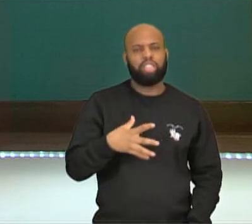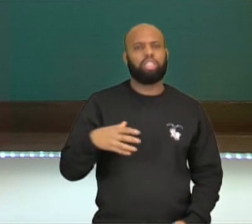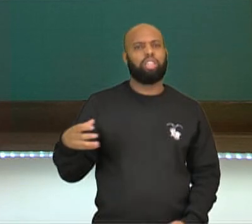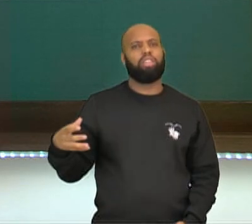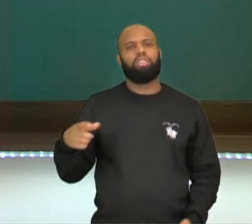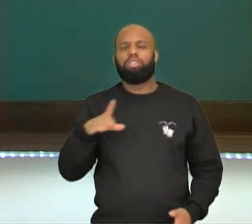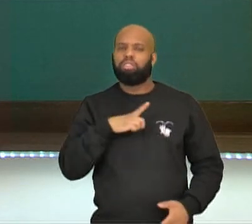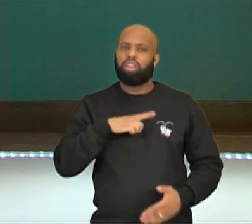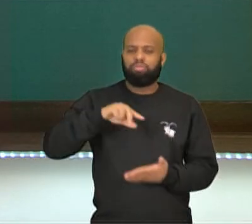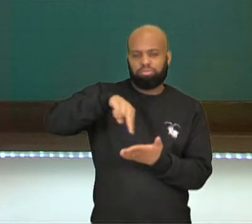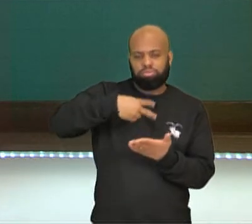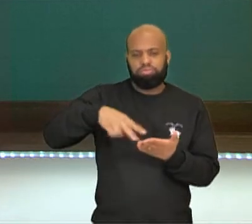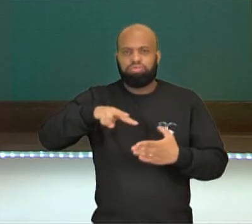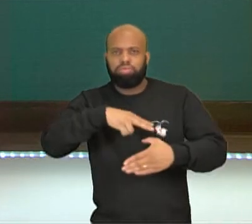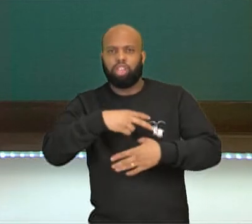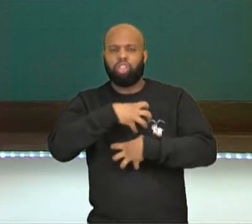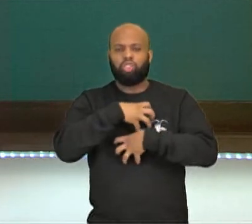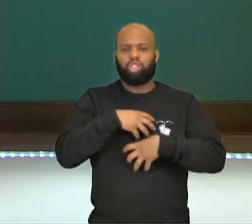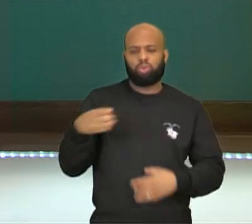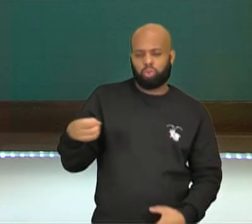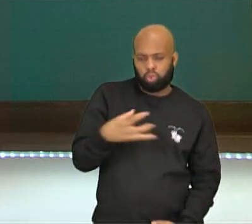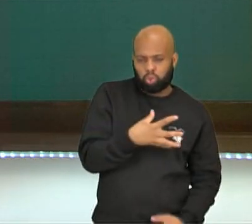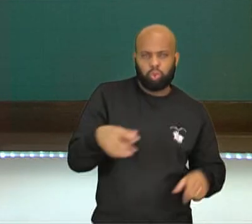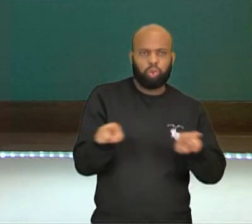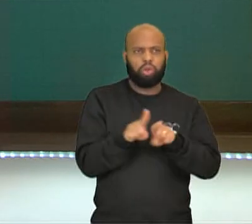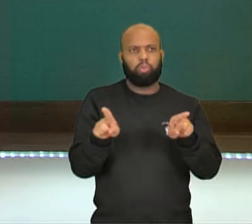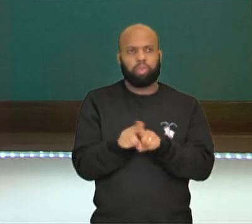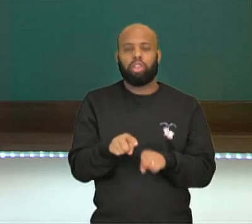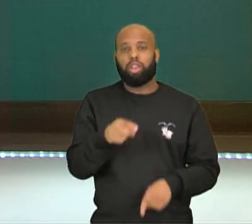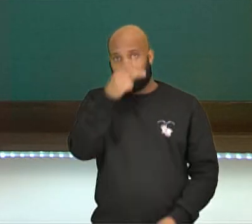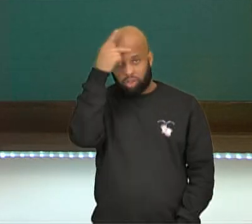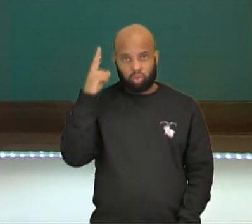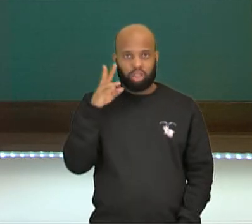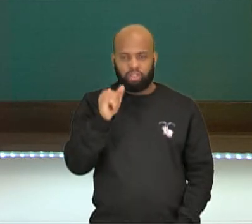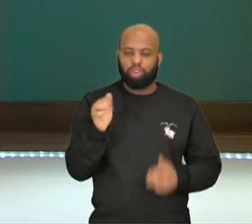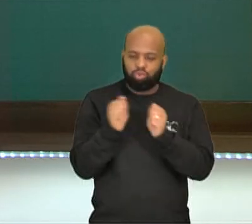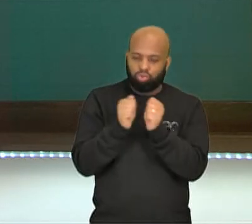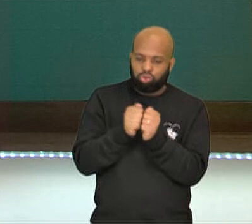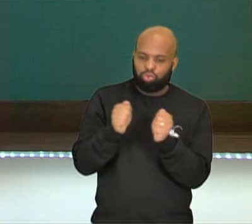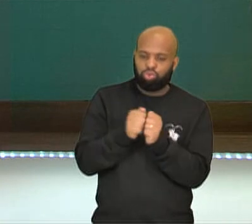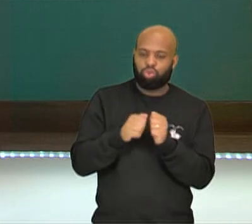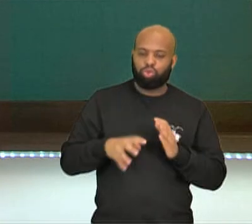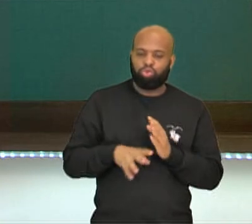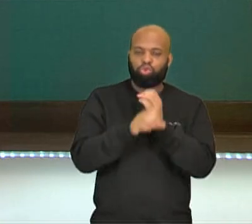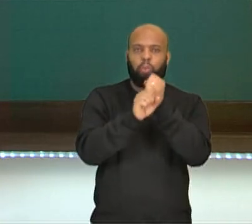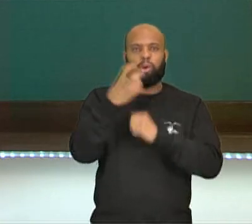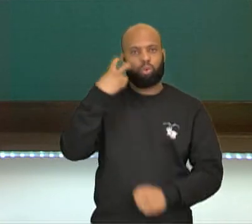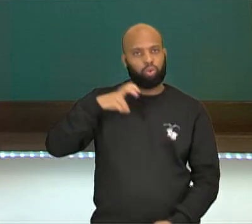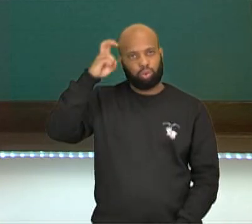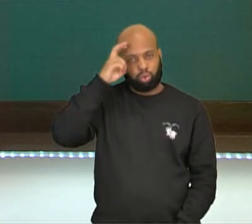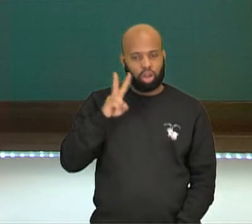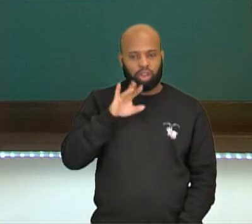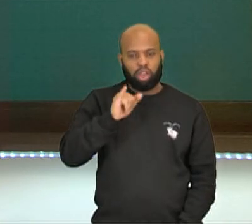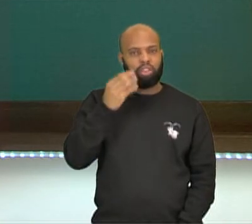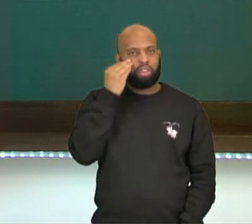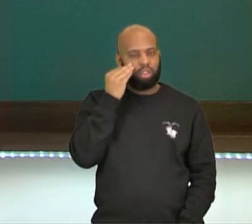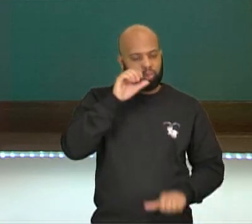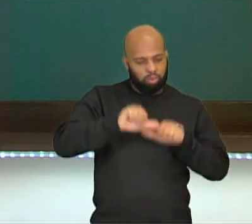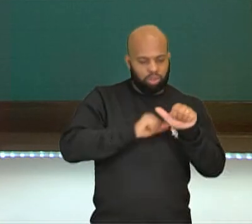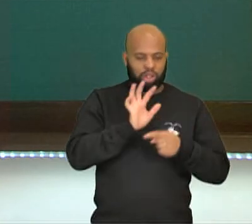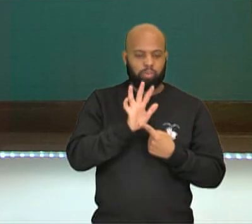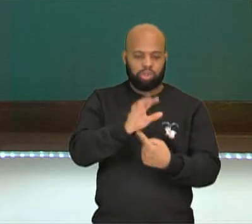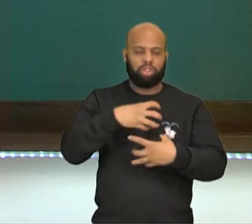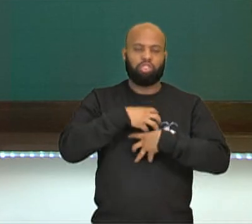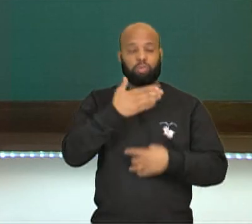estilo novo, que as pessoas vão trazendo, né, da sua cultura e tentando modificar da sua melhor